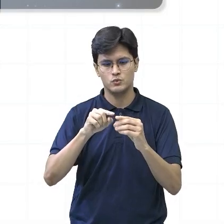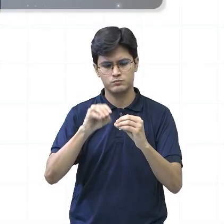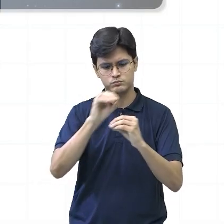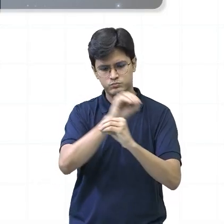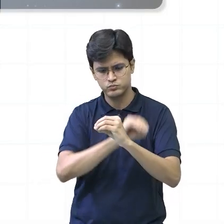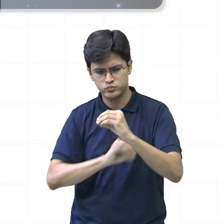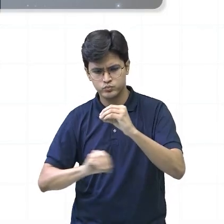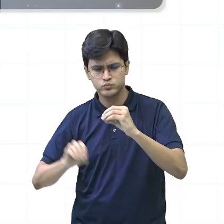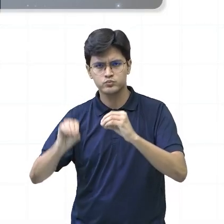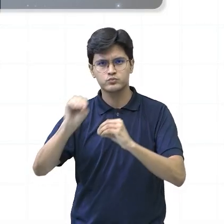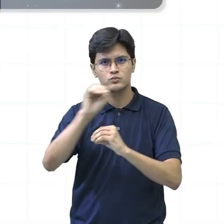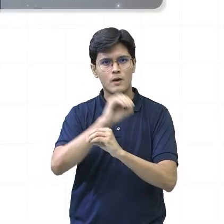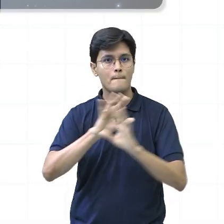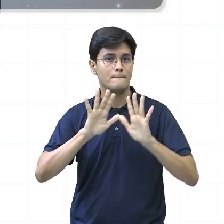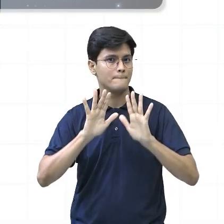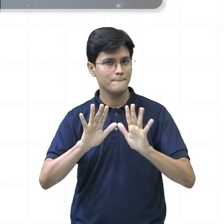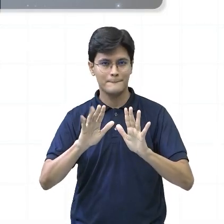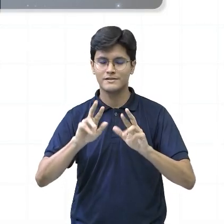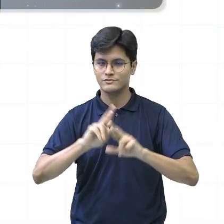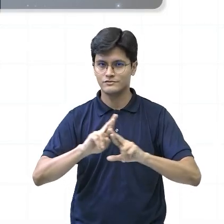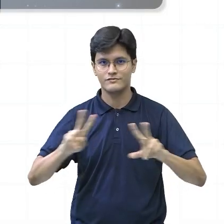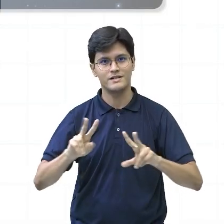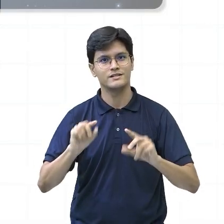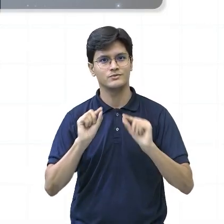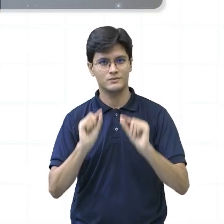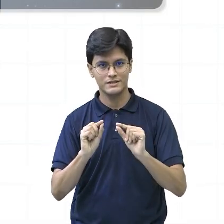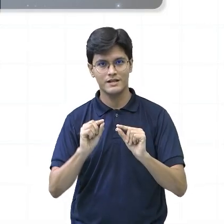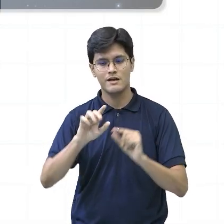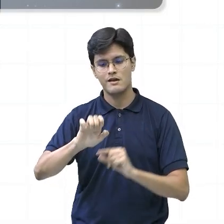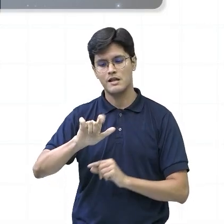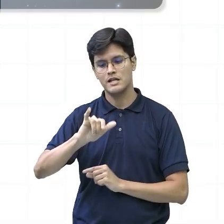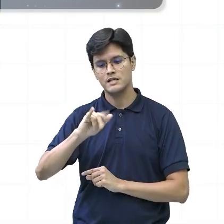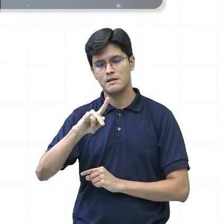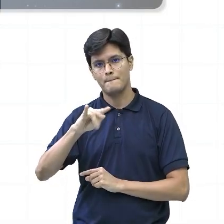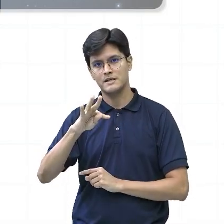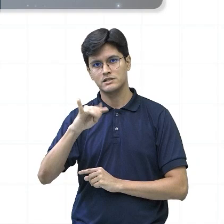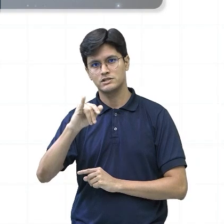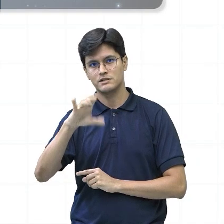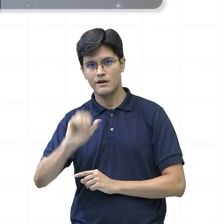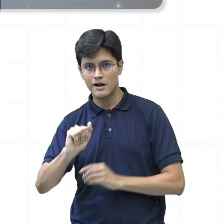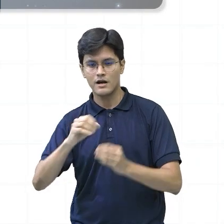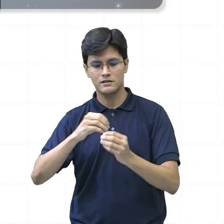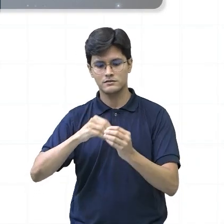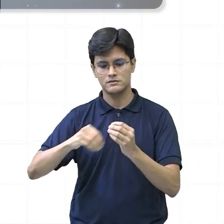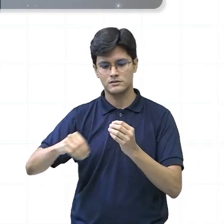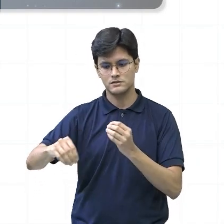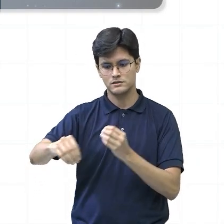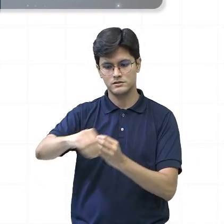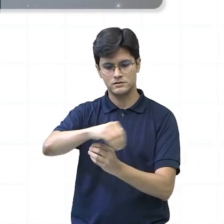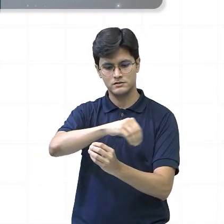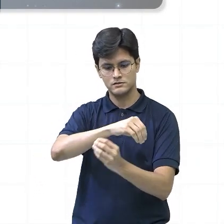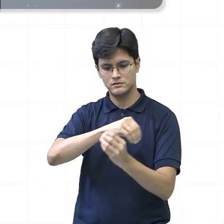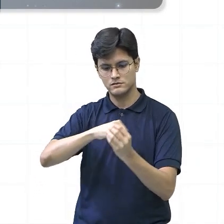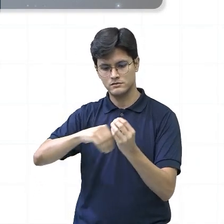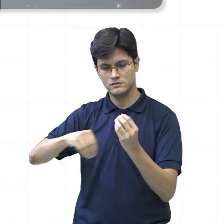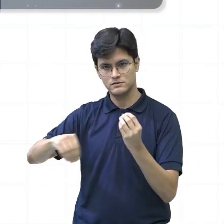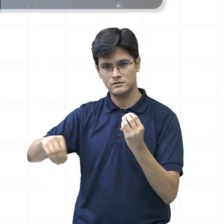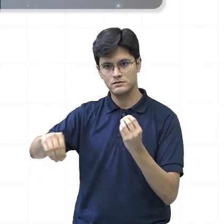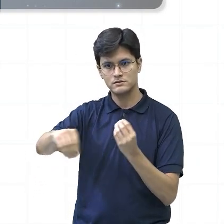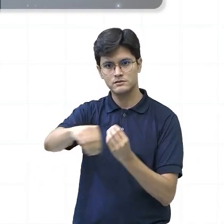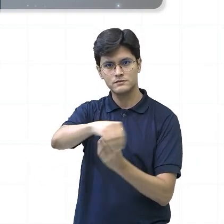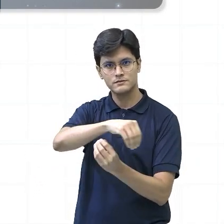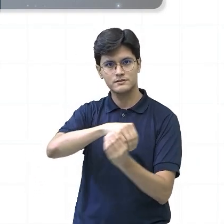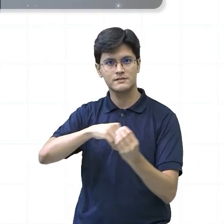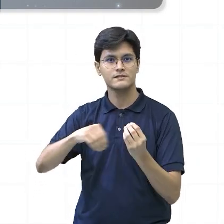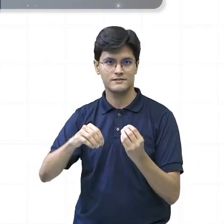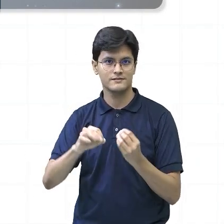órbita elíptica. Como assim? Quer dizer que essa distância aí é um pouquinho maior do que um círculo, tá?